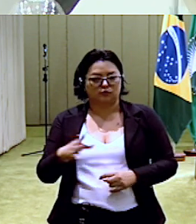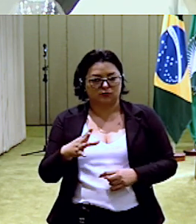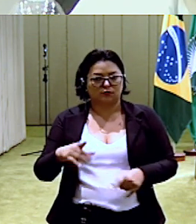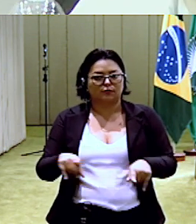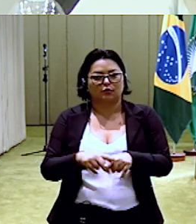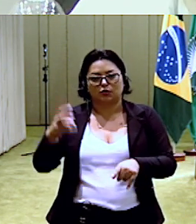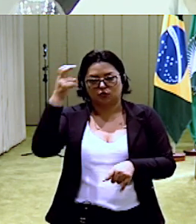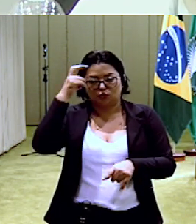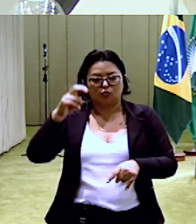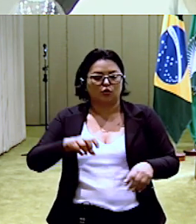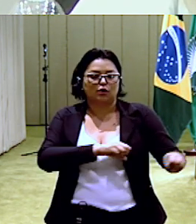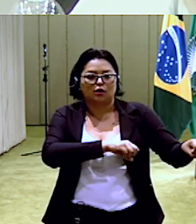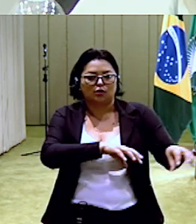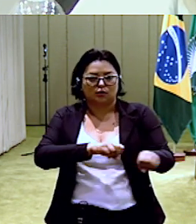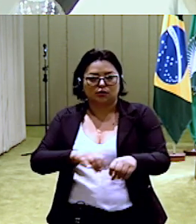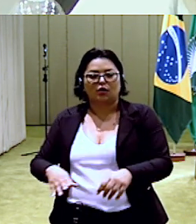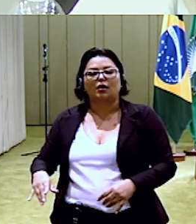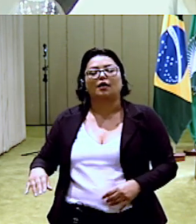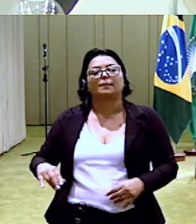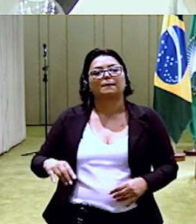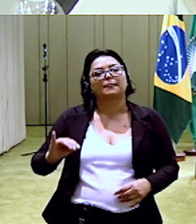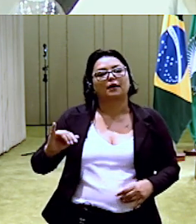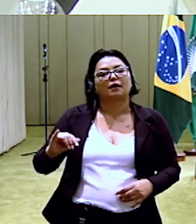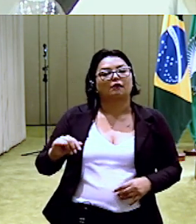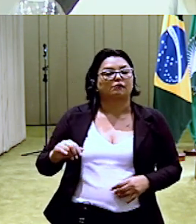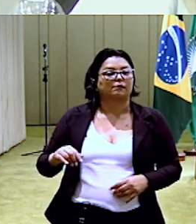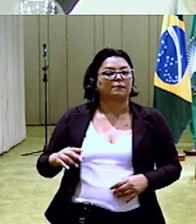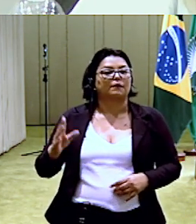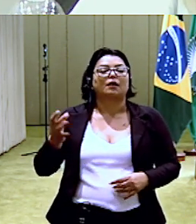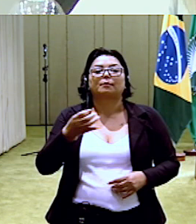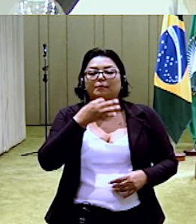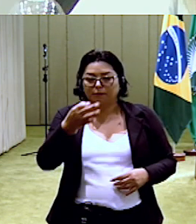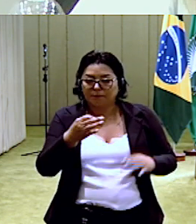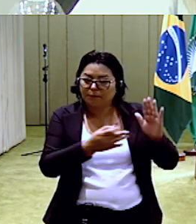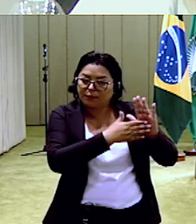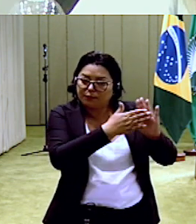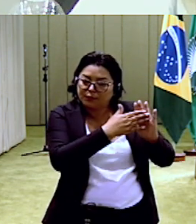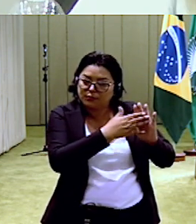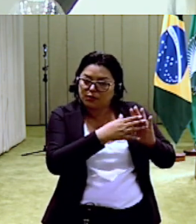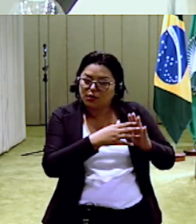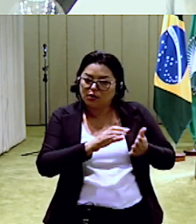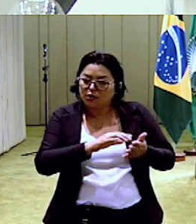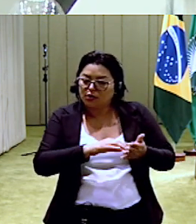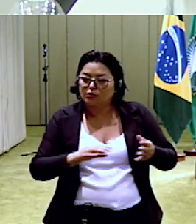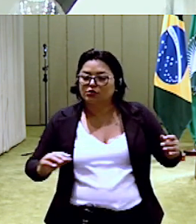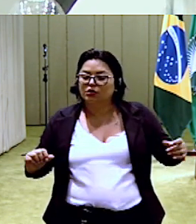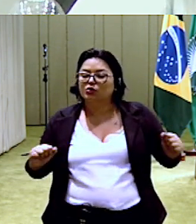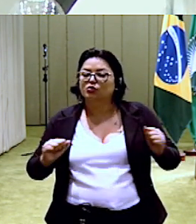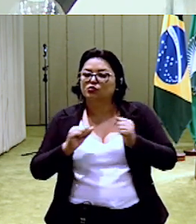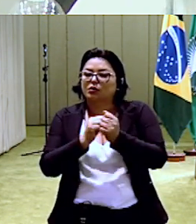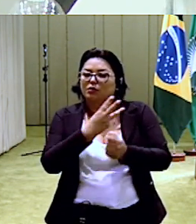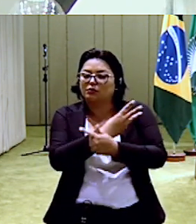cultura e educação. A ideia é que essa secretaria junta três áreas que conversam muito entre